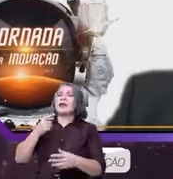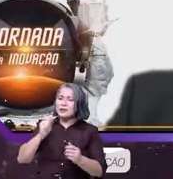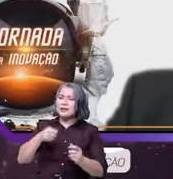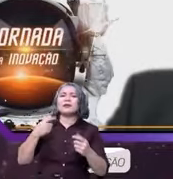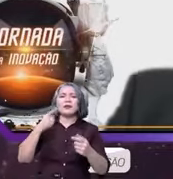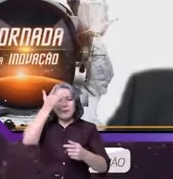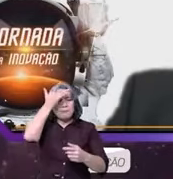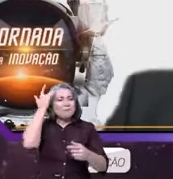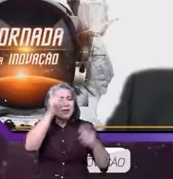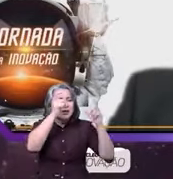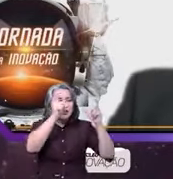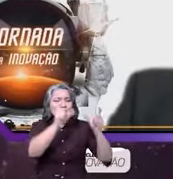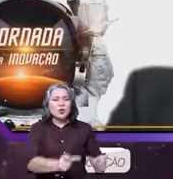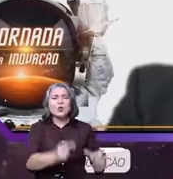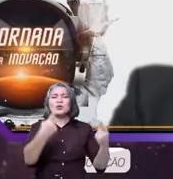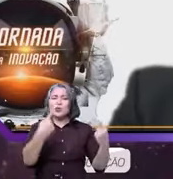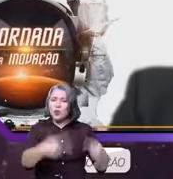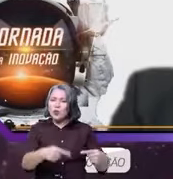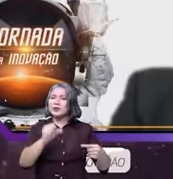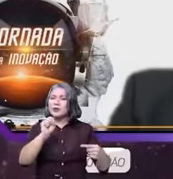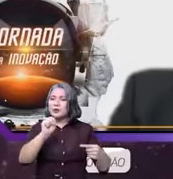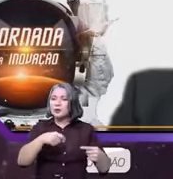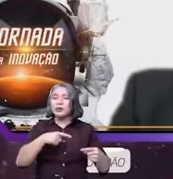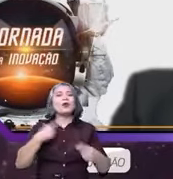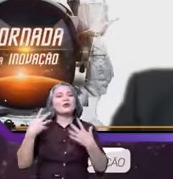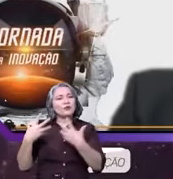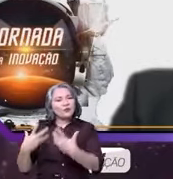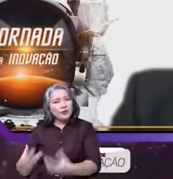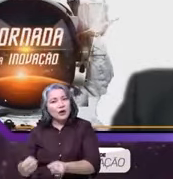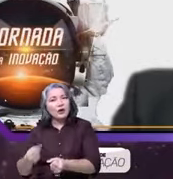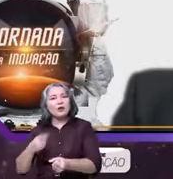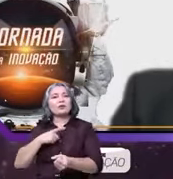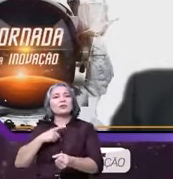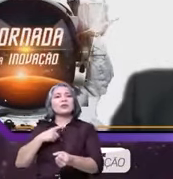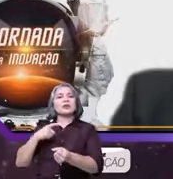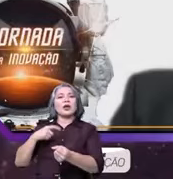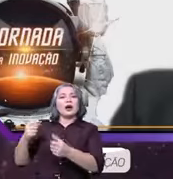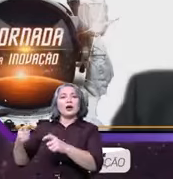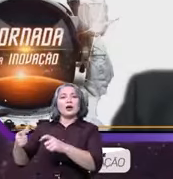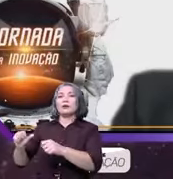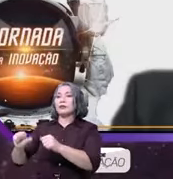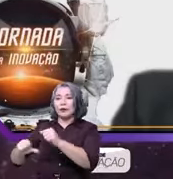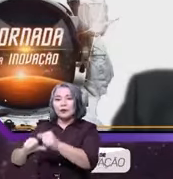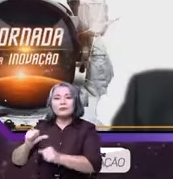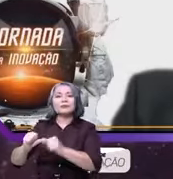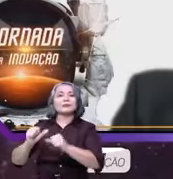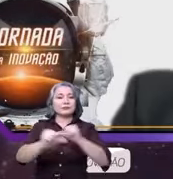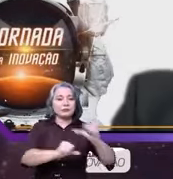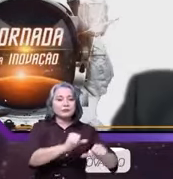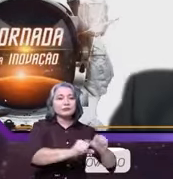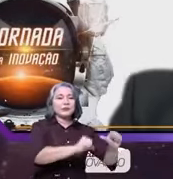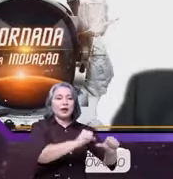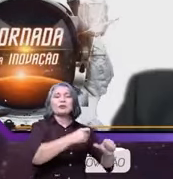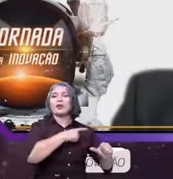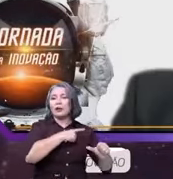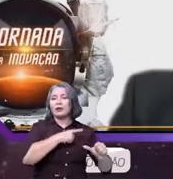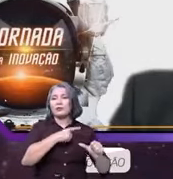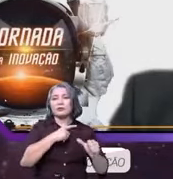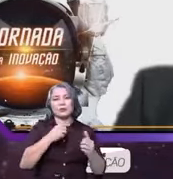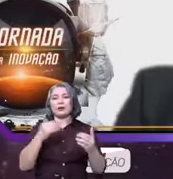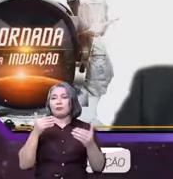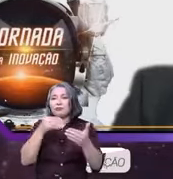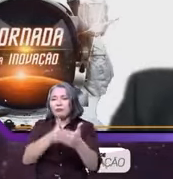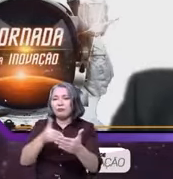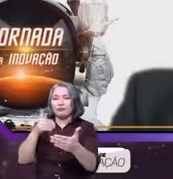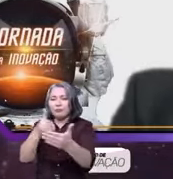isso, né? Quando nós vamos para as áreas funcionais, elas lutam contra o ágil. Porque ela fala o seguinte, um chefe de